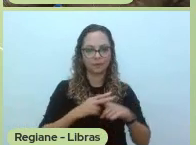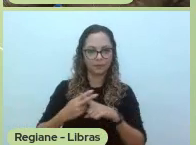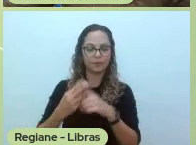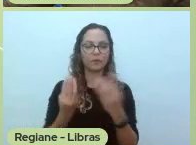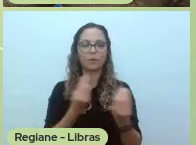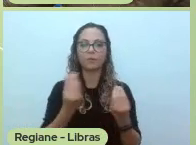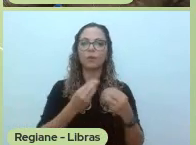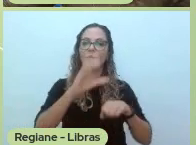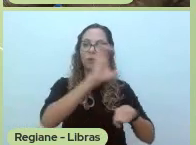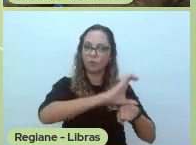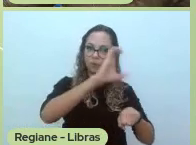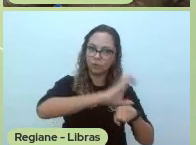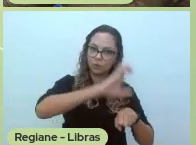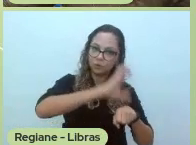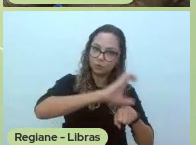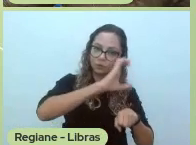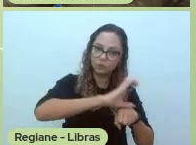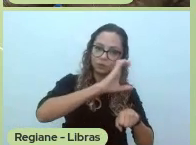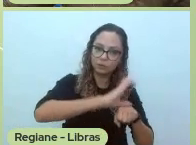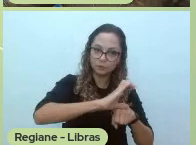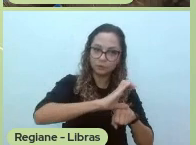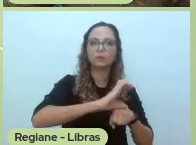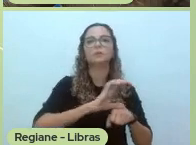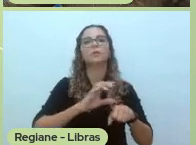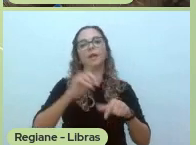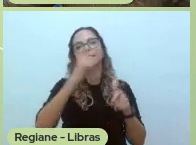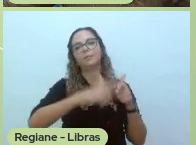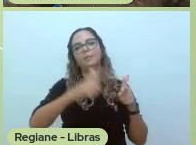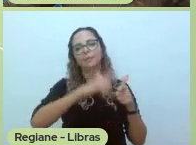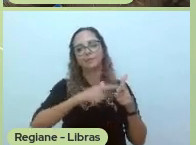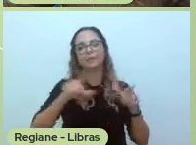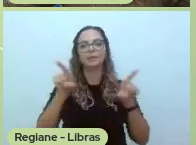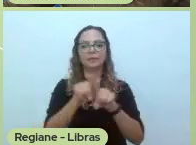que é um problema em si, né, e uma capacitação inclusiva.